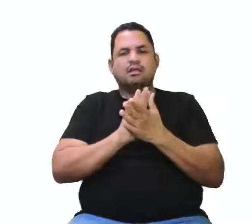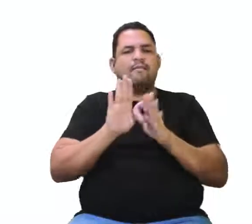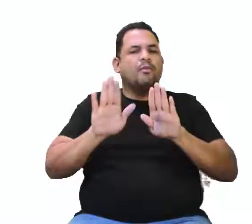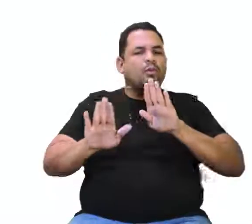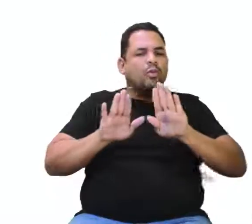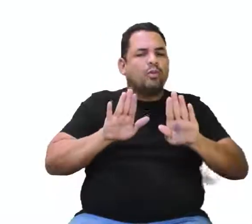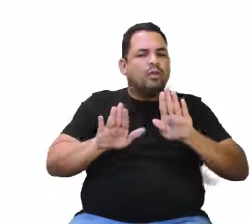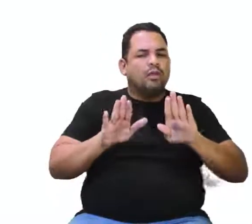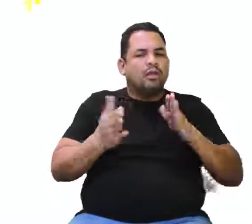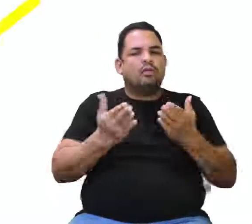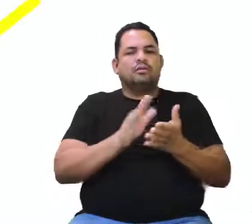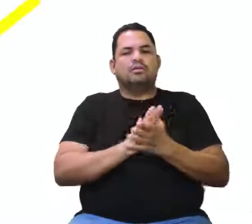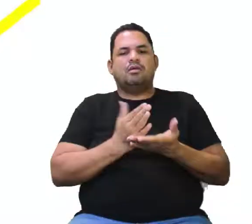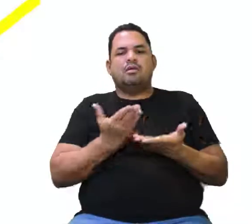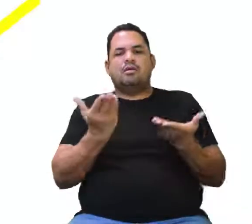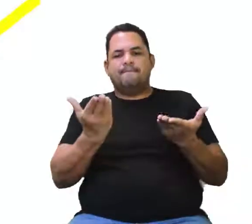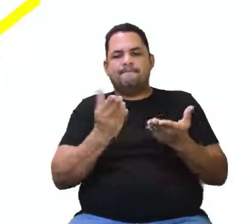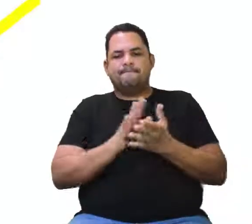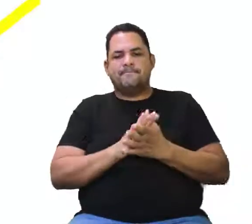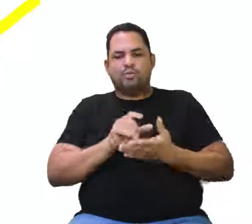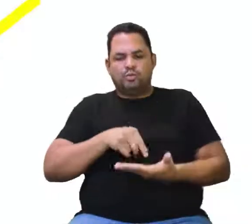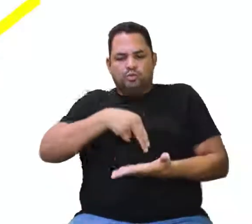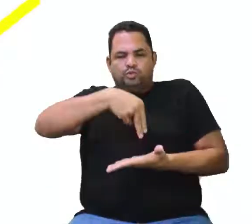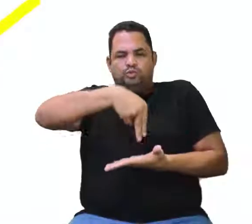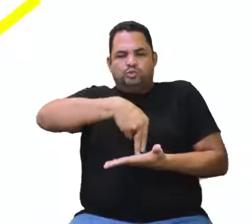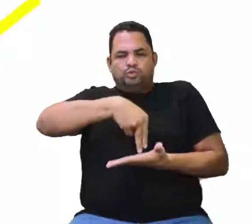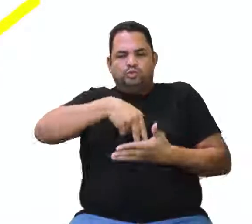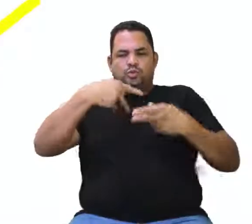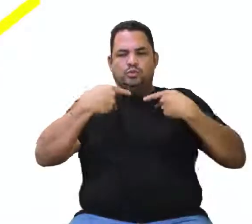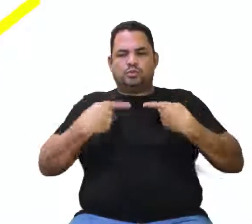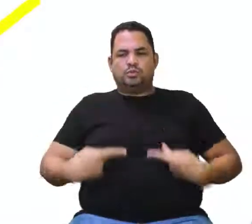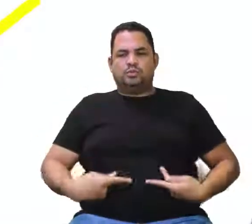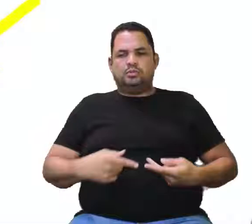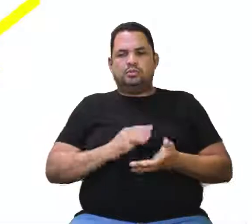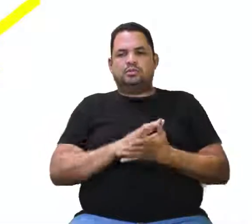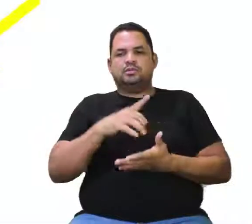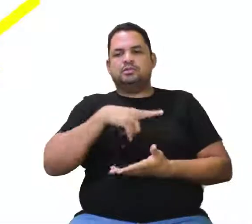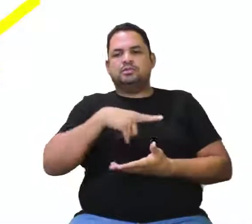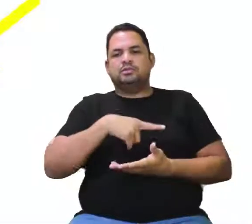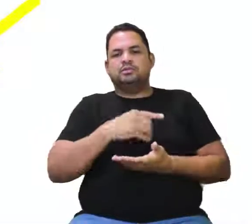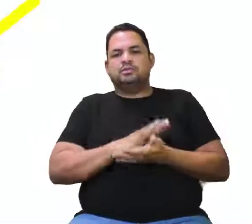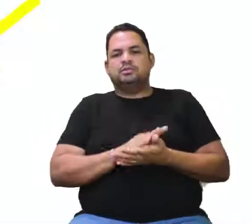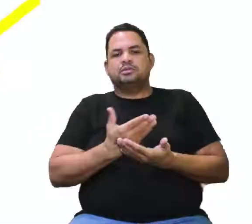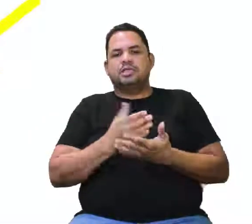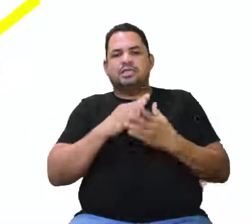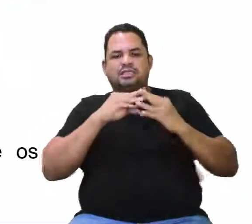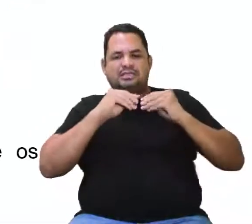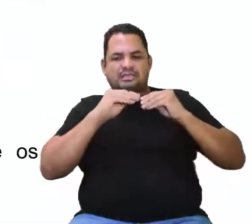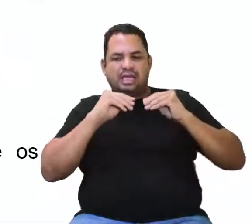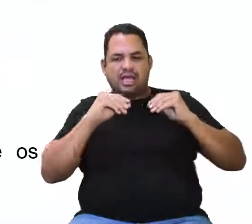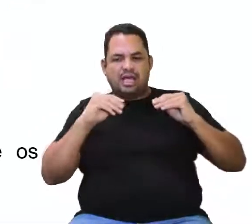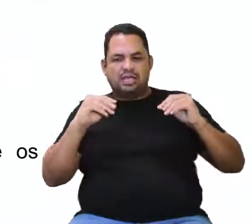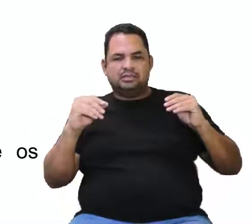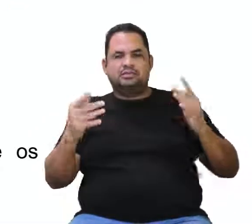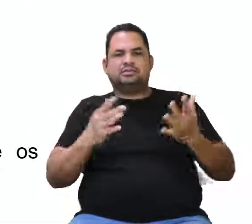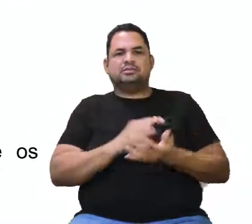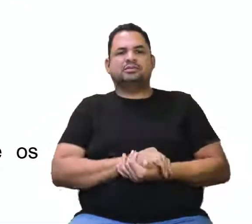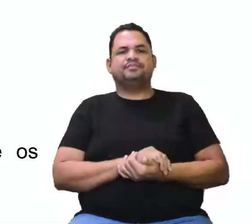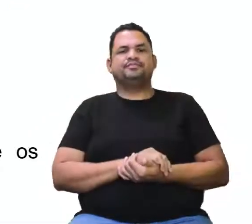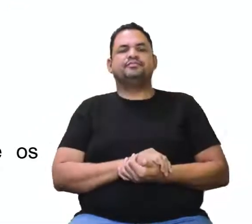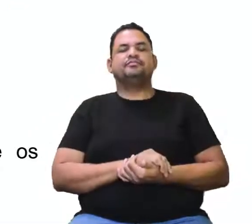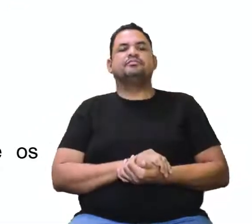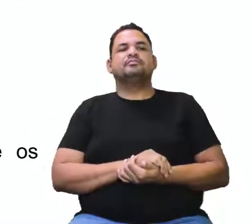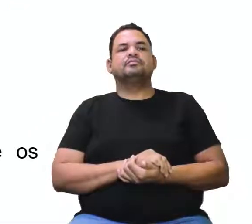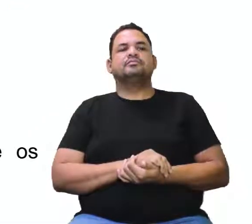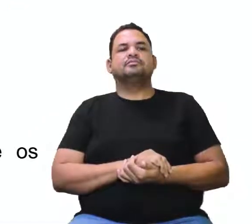postura corporal, para que a gente não desgaste essas vértebras, dependendo aí da sobrecarga. O que mais que a gente tem